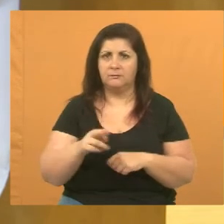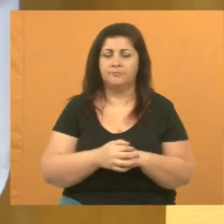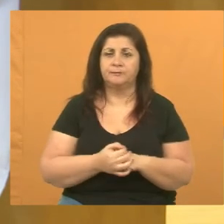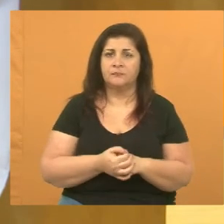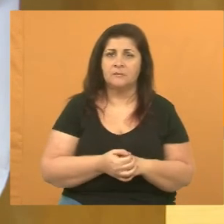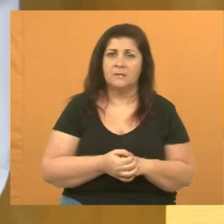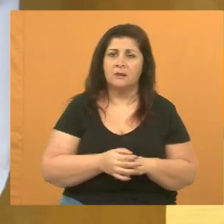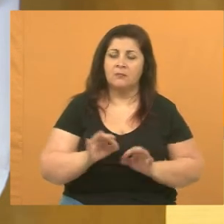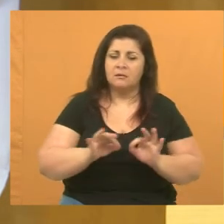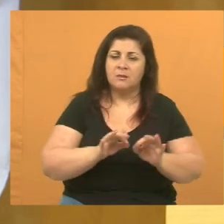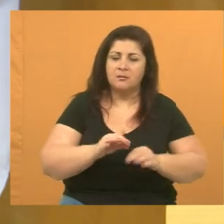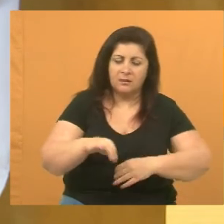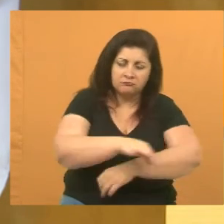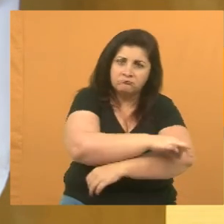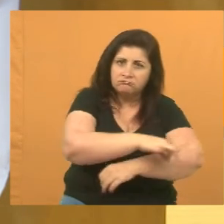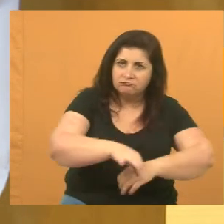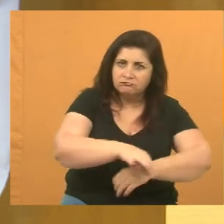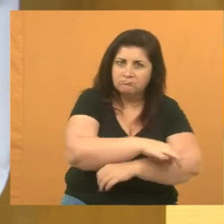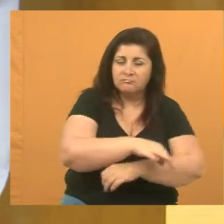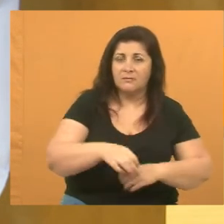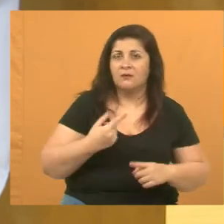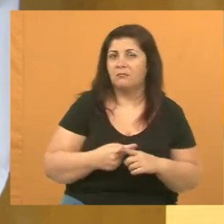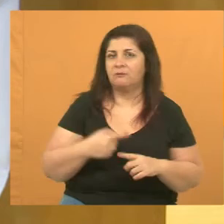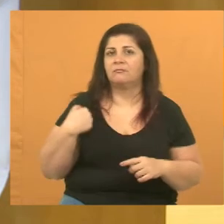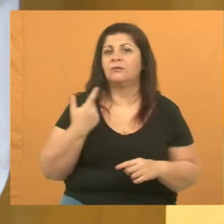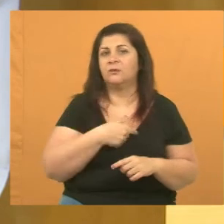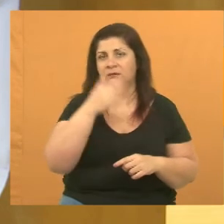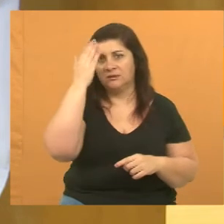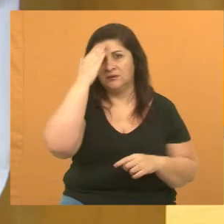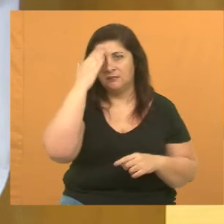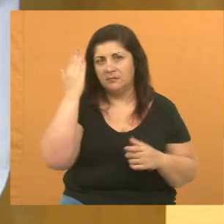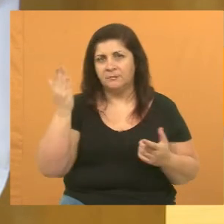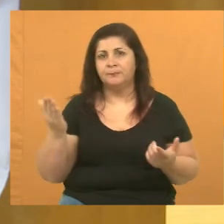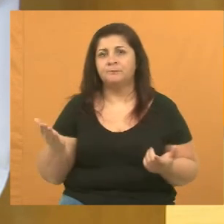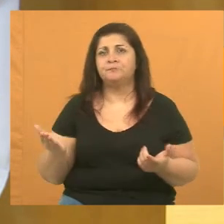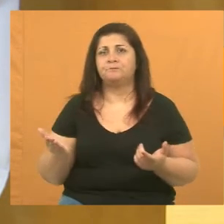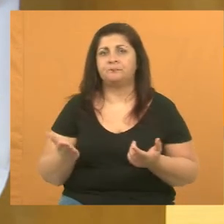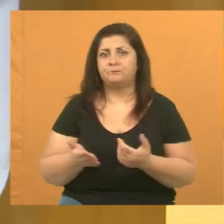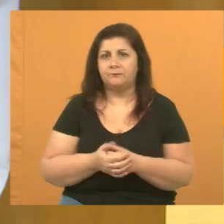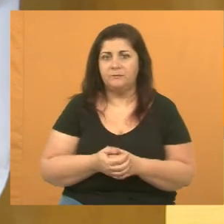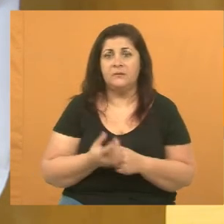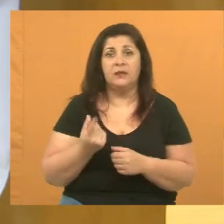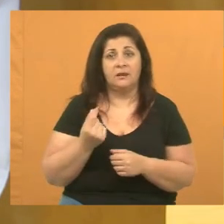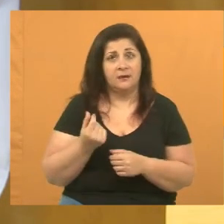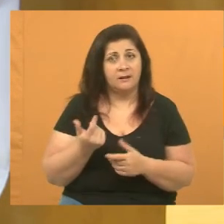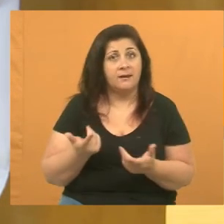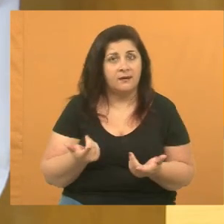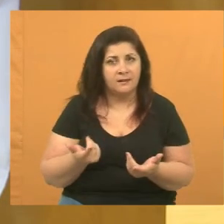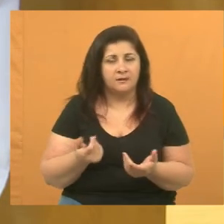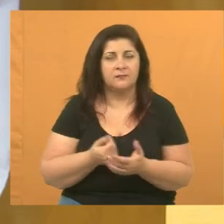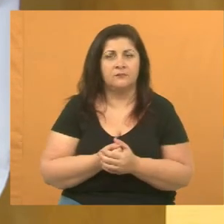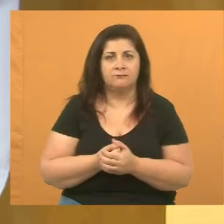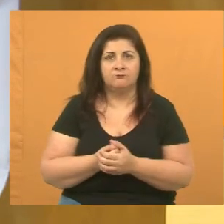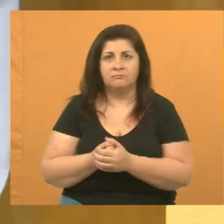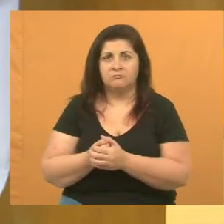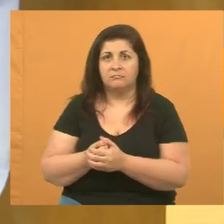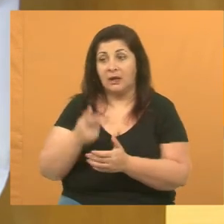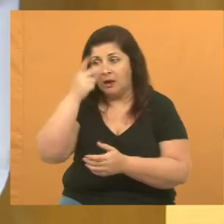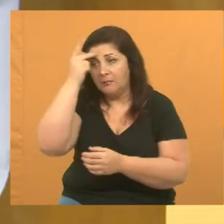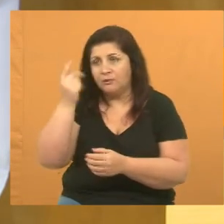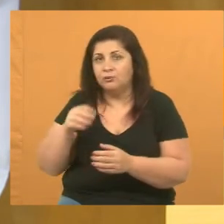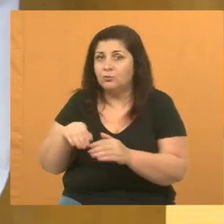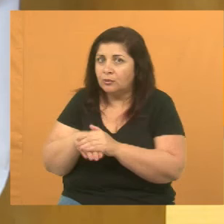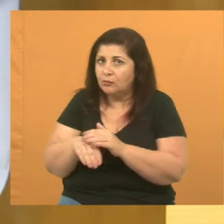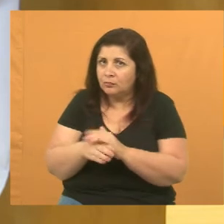fazer o seu projetinho, né? Que a gente sabe que também é uma despesa a menos para o cidadão